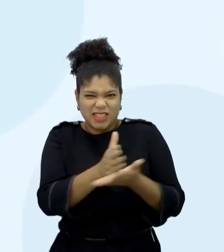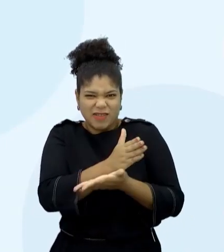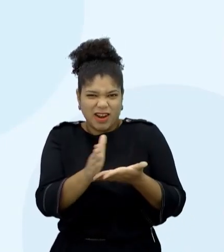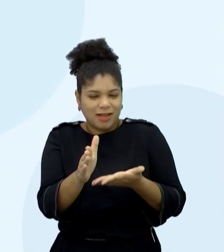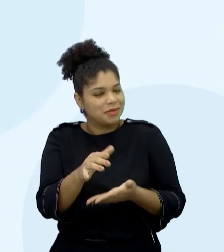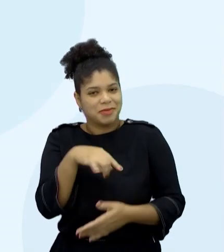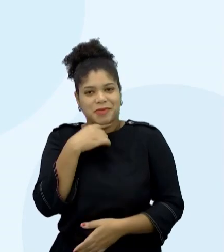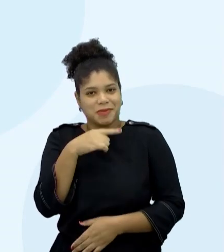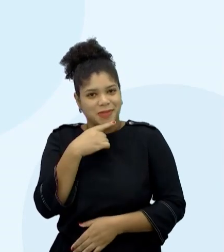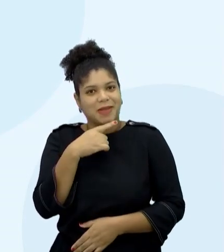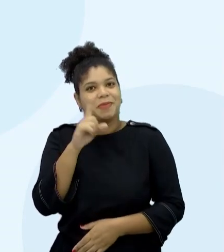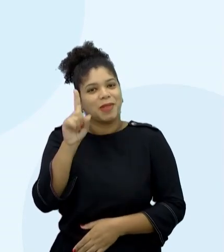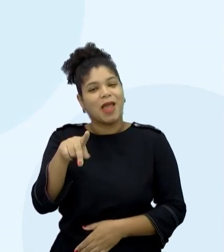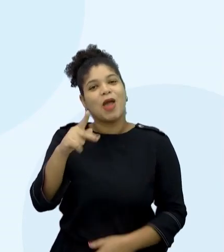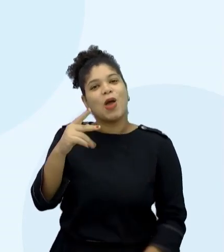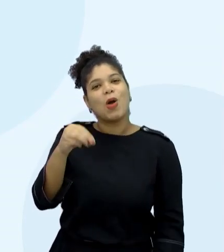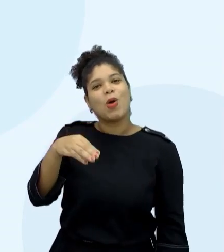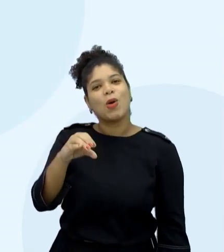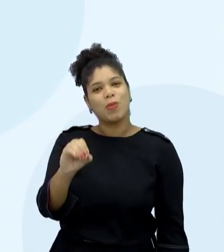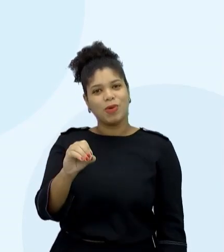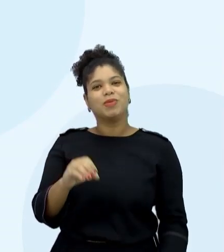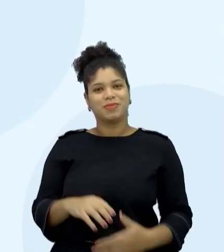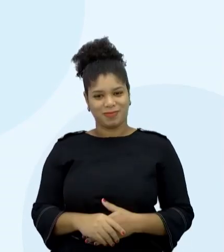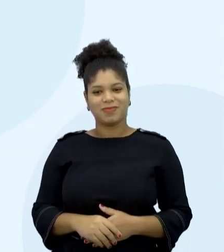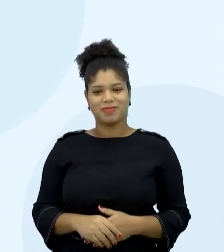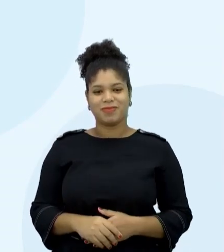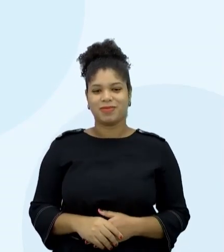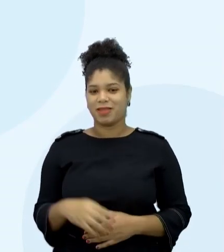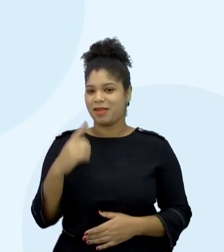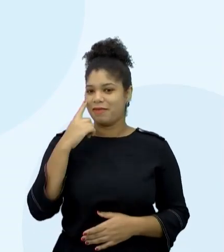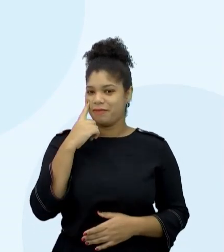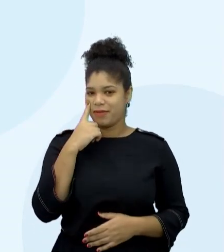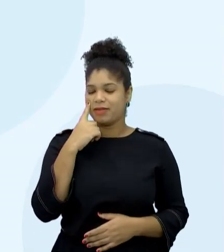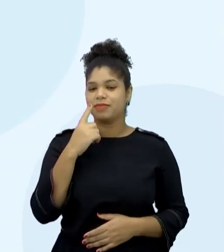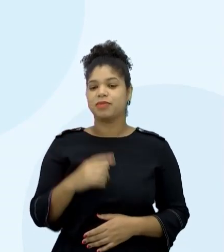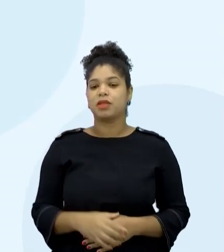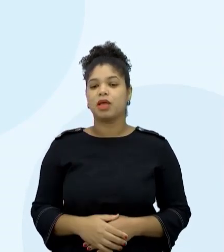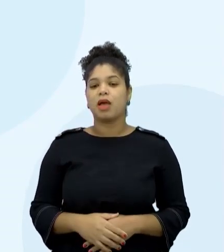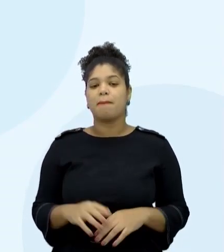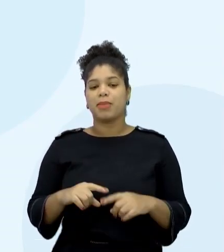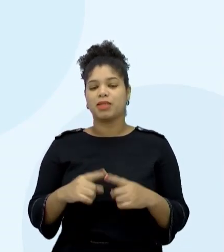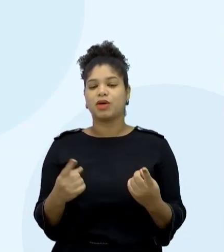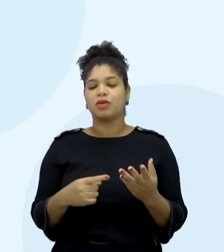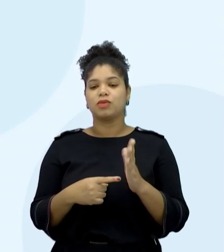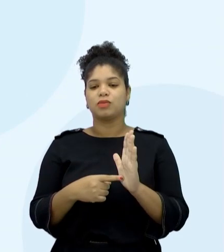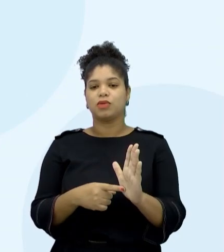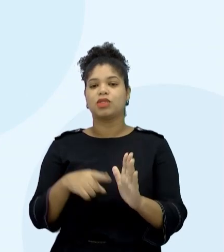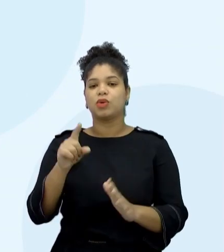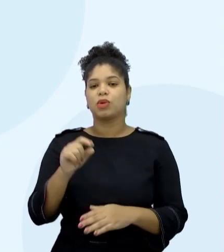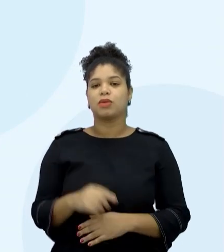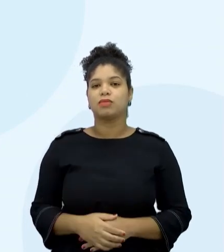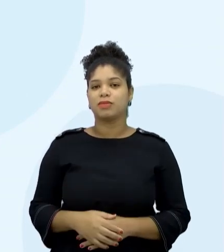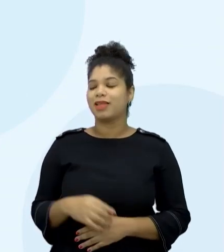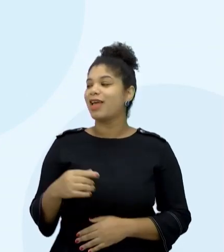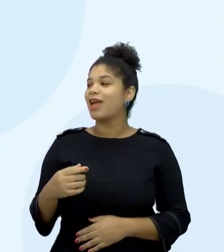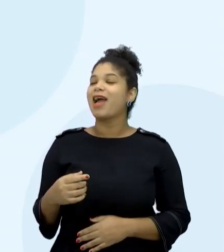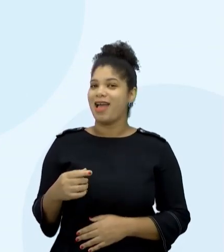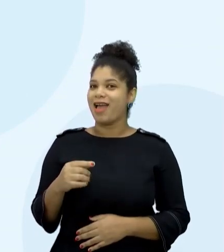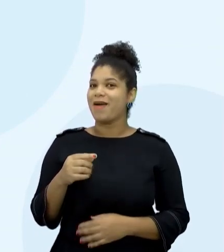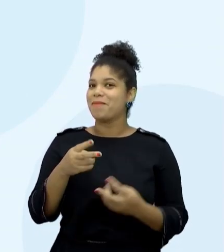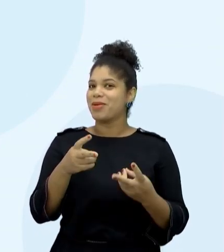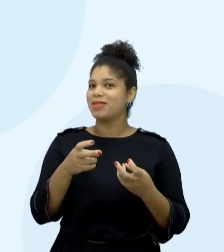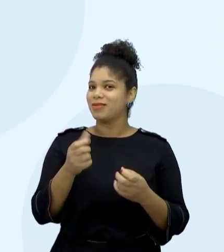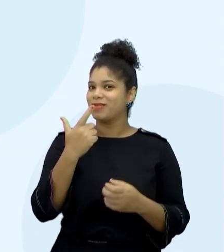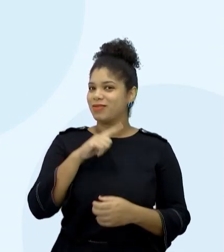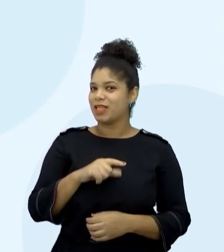passada, é um processo em que as duas ou mais substâncias podem ser visualmente distinguíveis, né?